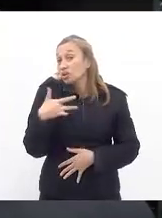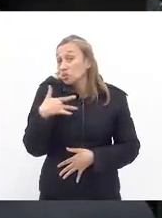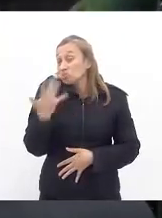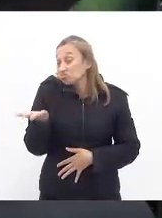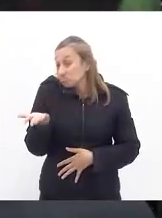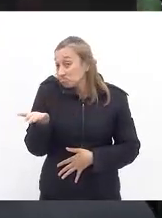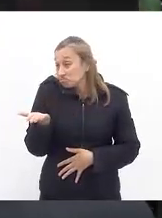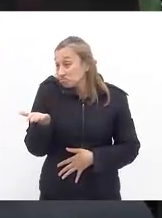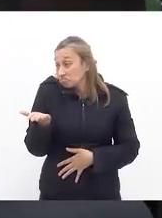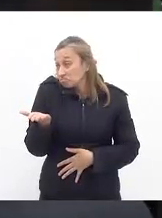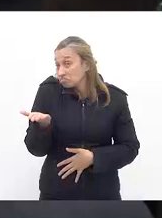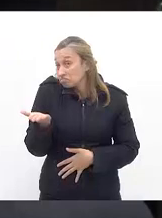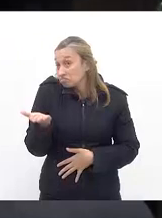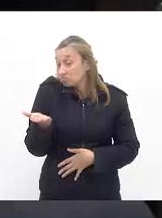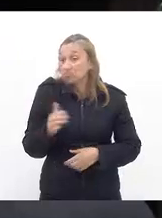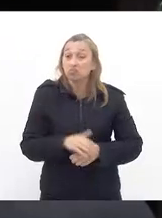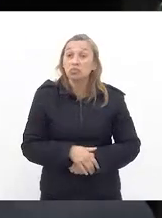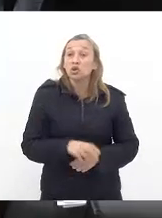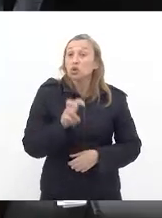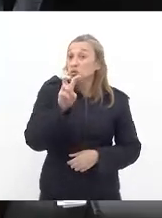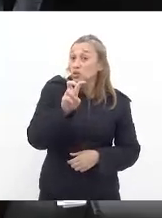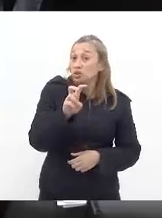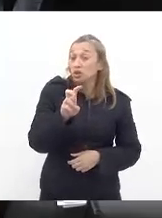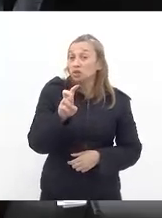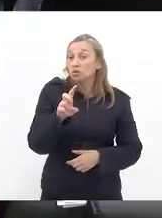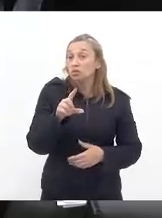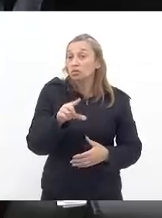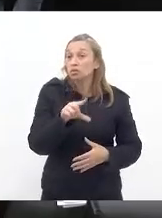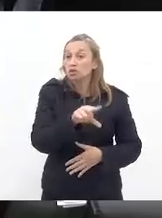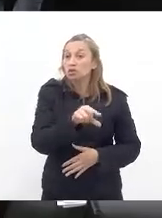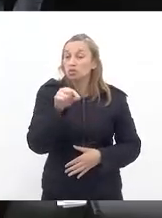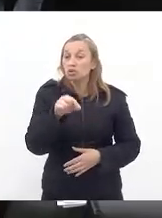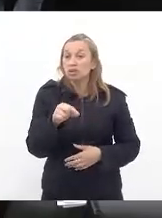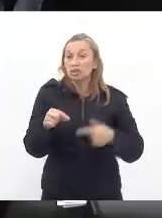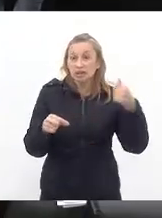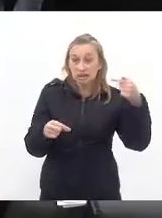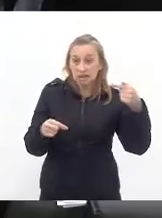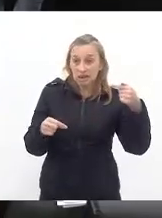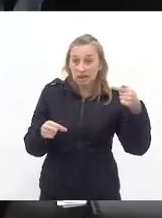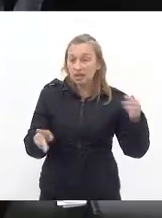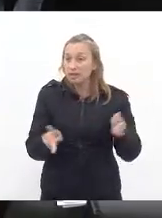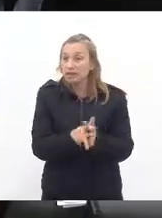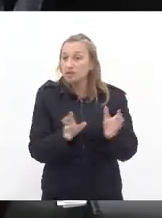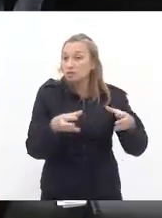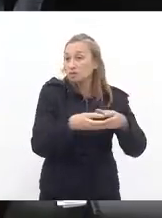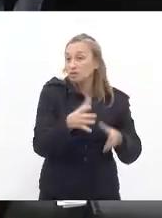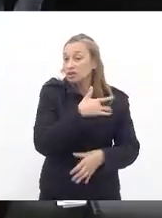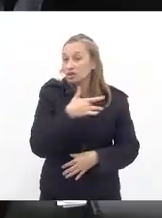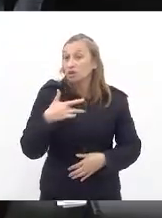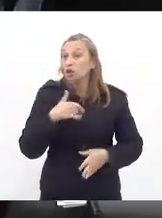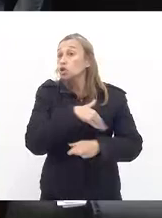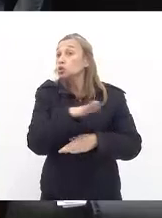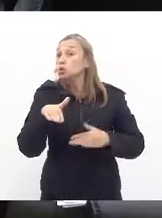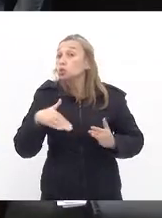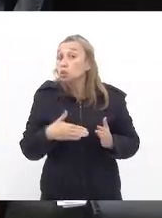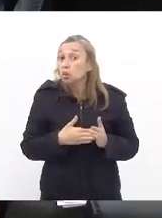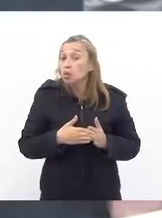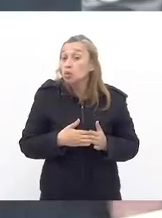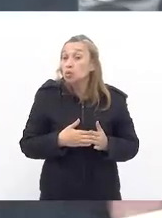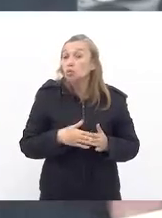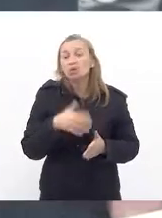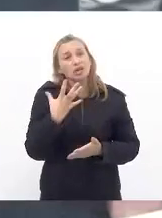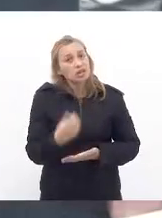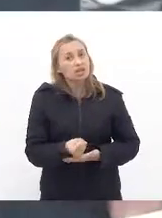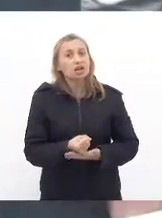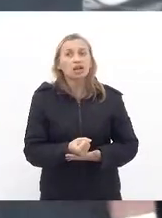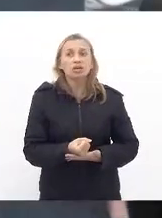né diz dos cinco titulares sete titulares da comissão de saúde todos eles foram